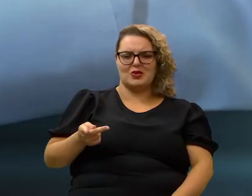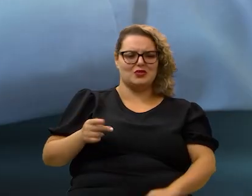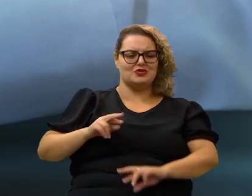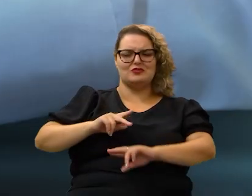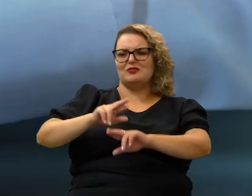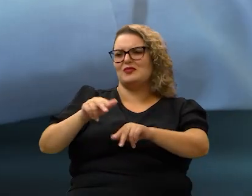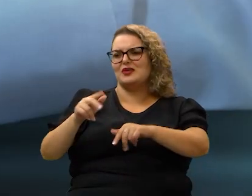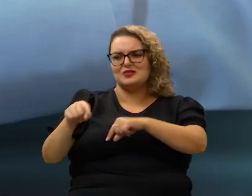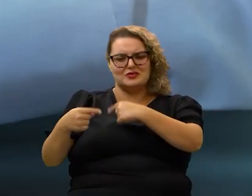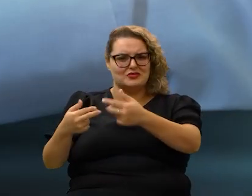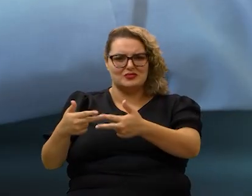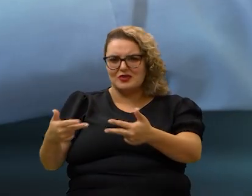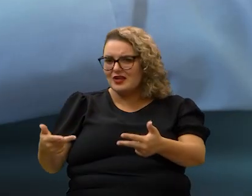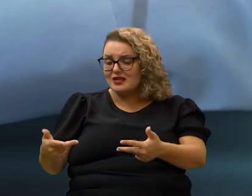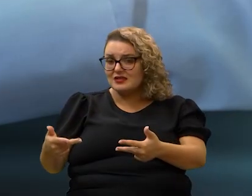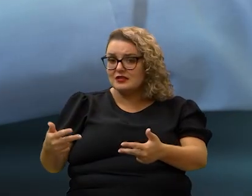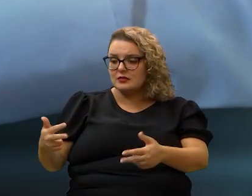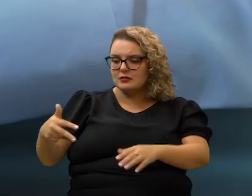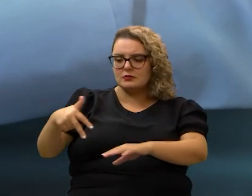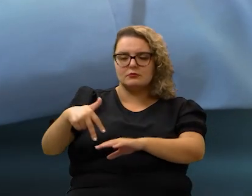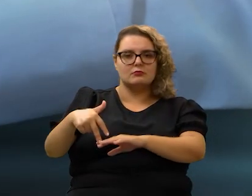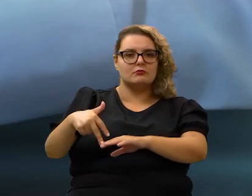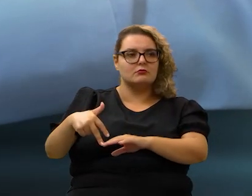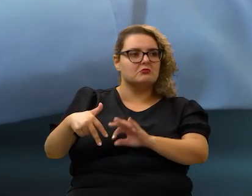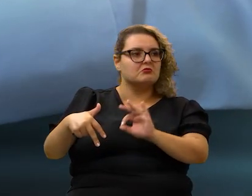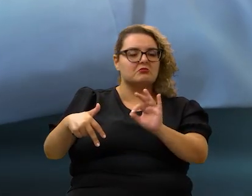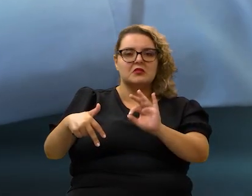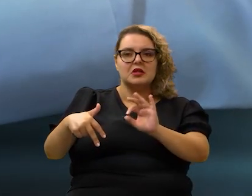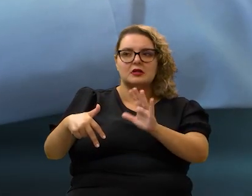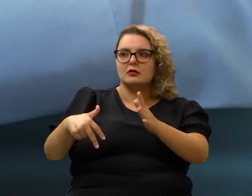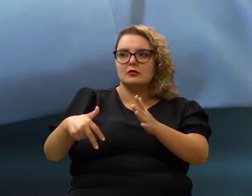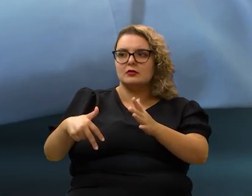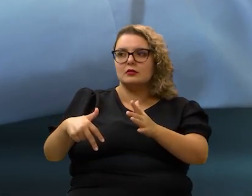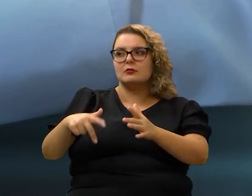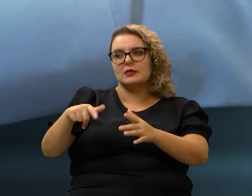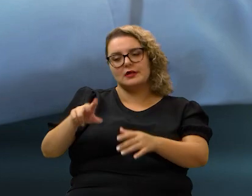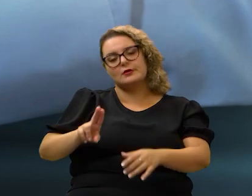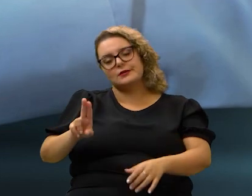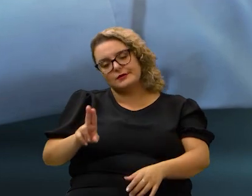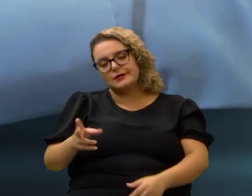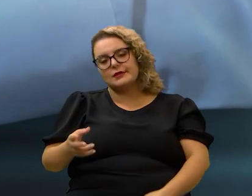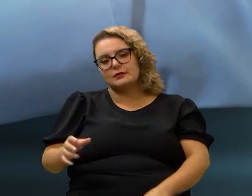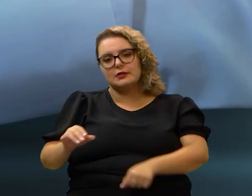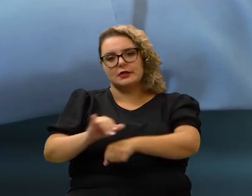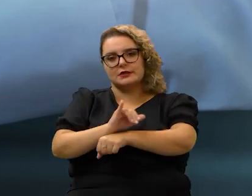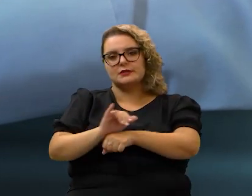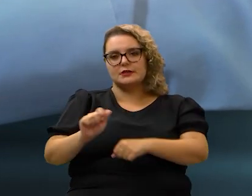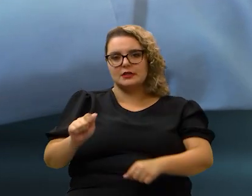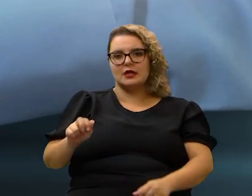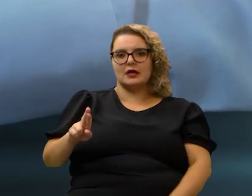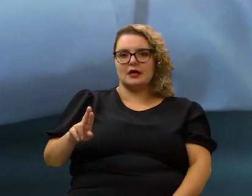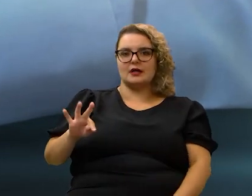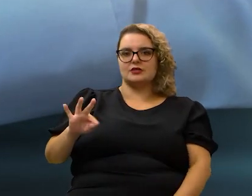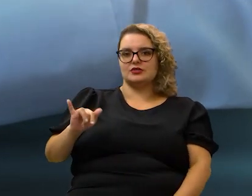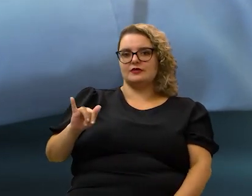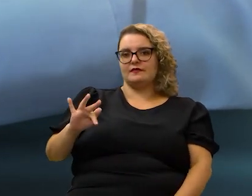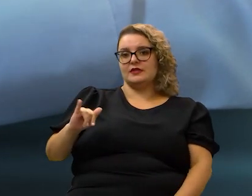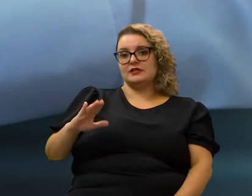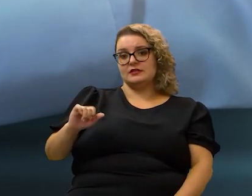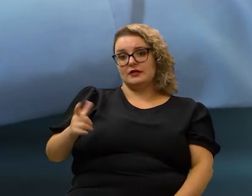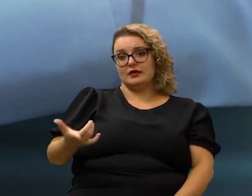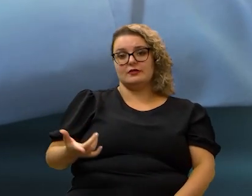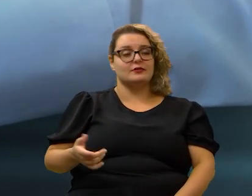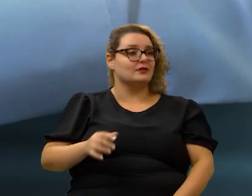de outras, e a pessoa não tem nada com isso. Não falou nada. Não tem. Mas é uma necessidade. A gente vai ter